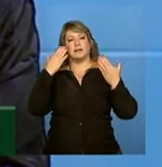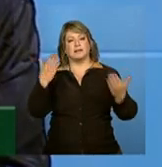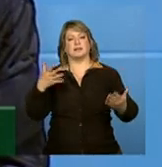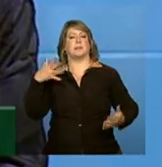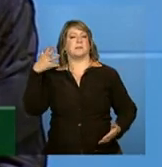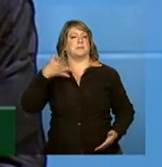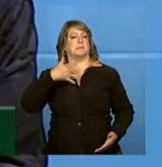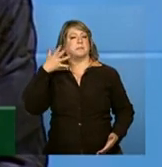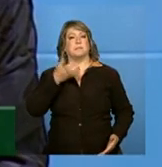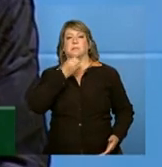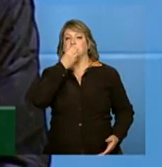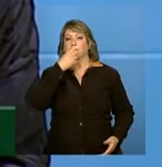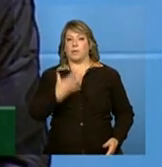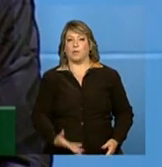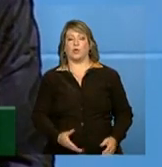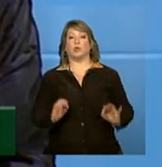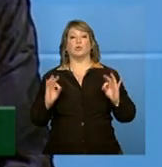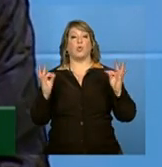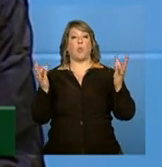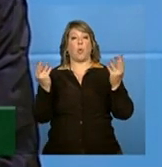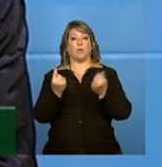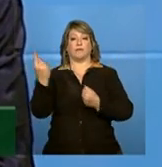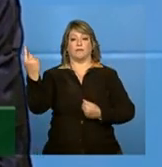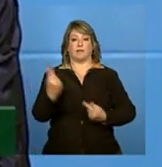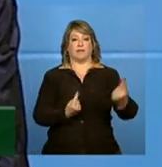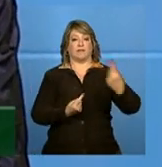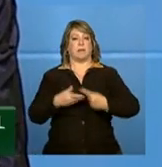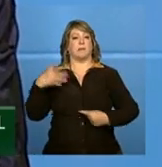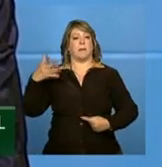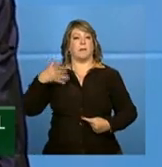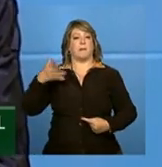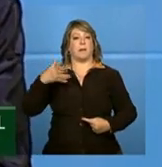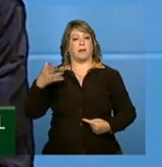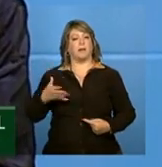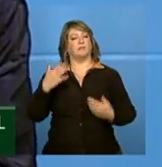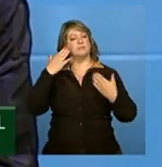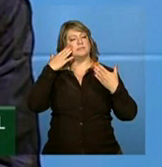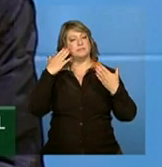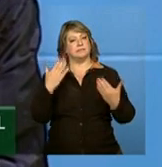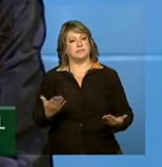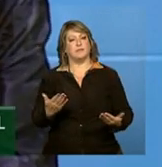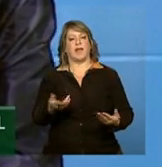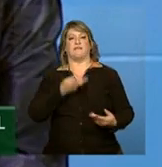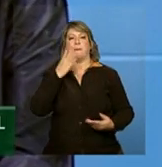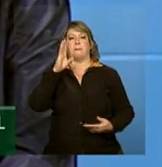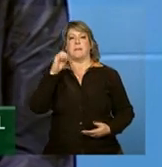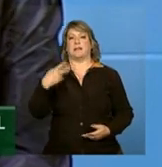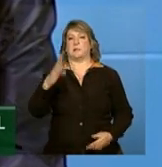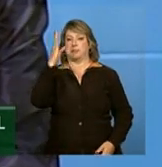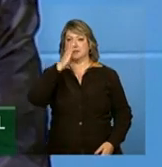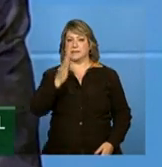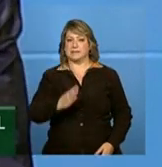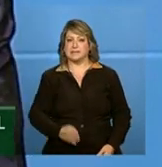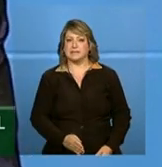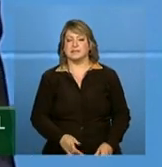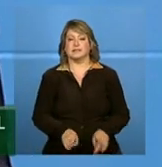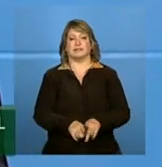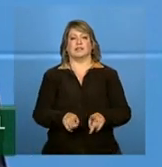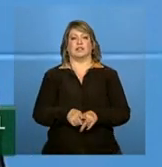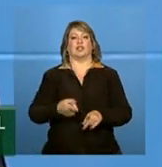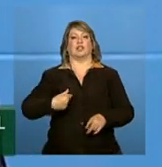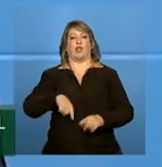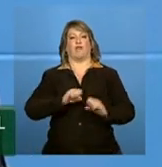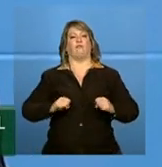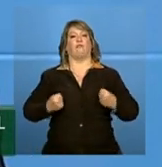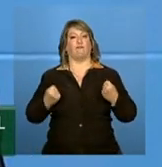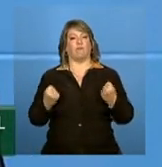palavras generosas de todos que aqui falaram, elogiando o Brasil, elogiando nossos